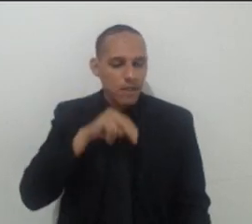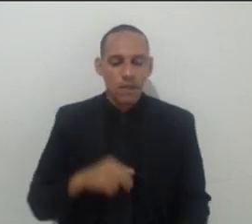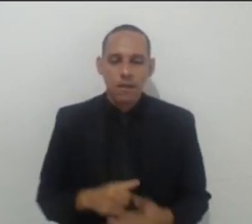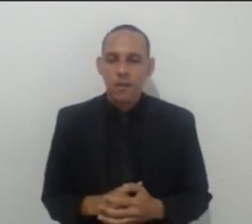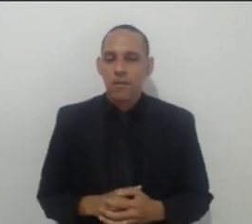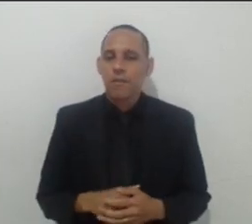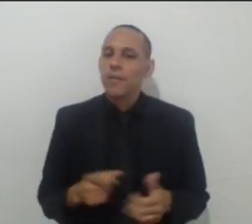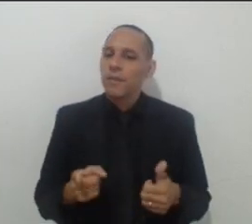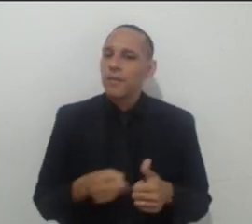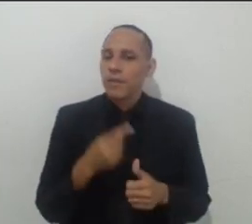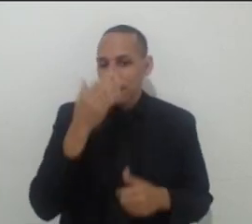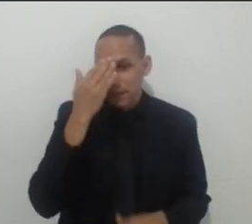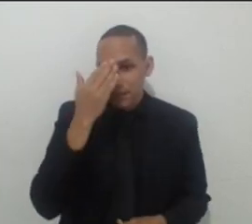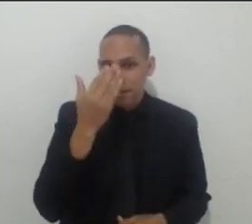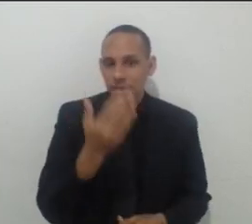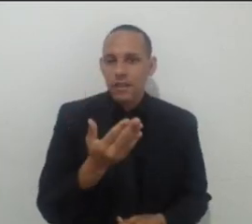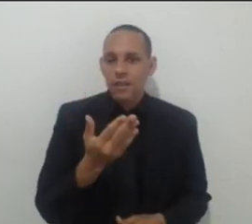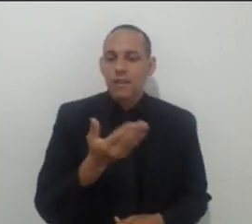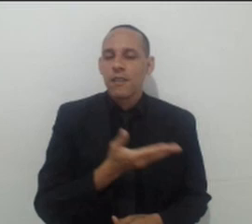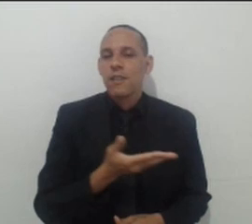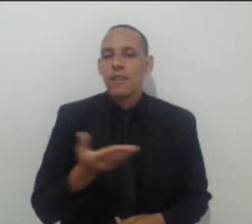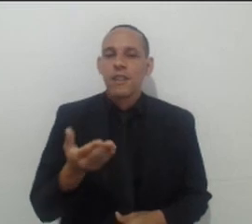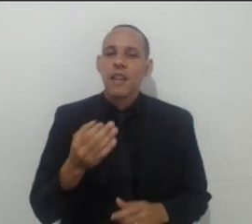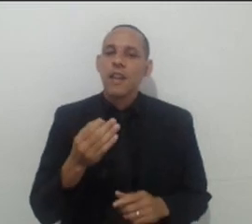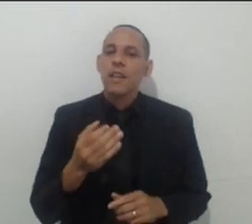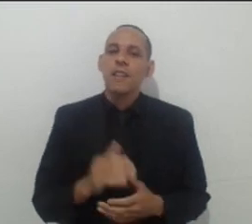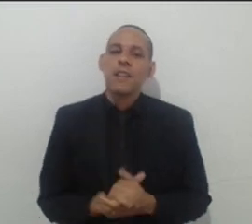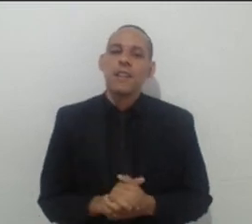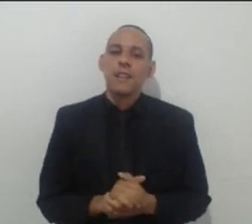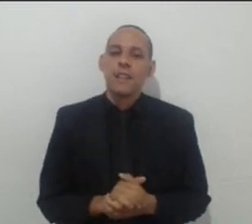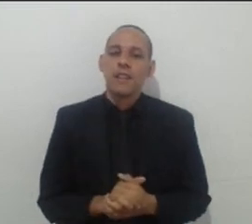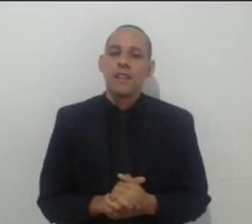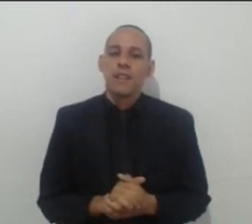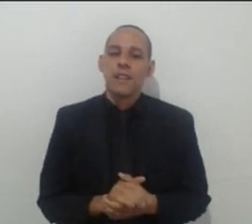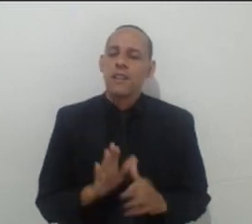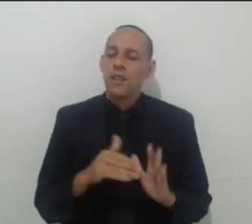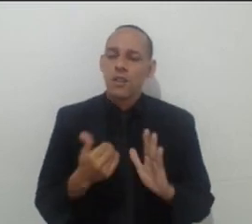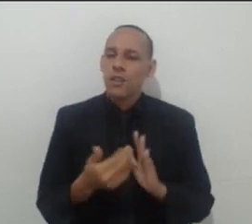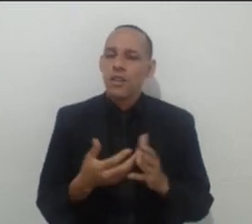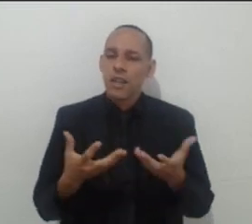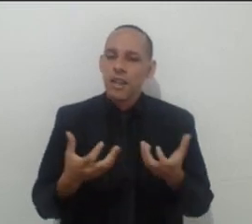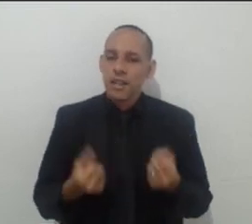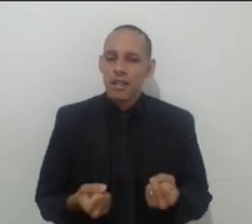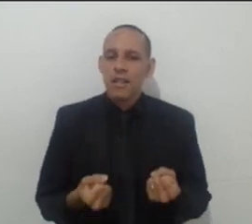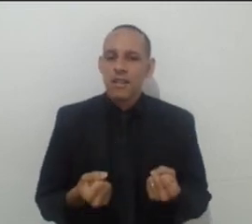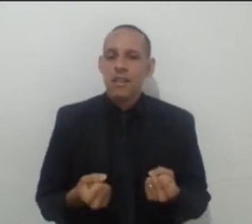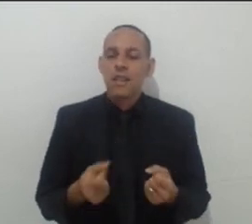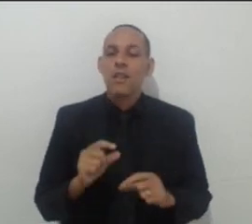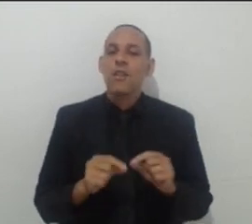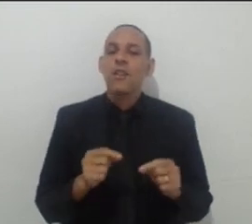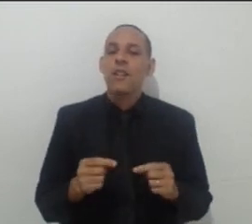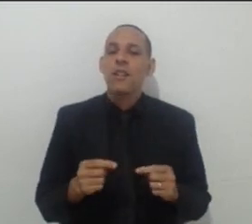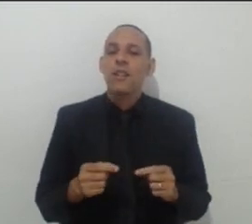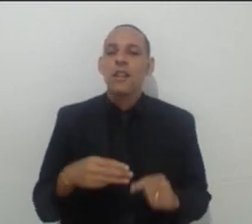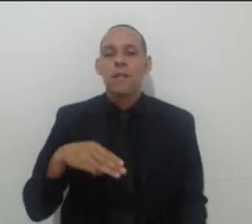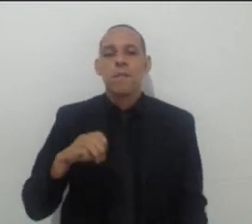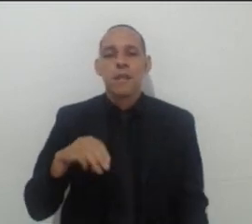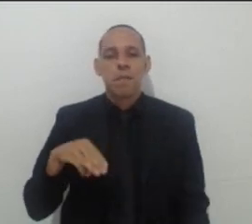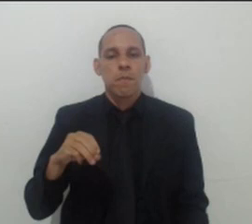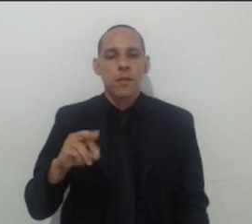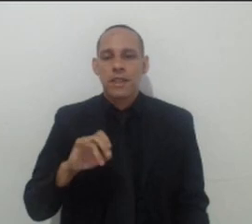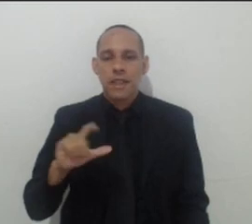Primeiramente, eu queria agradecer a gentileza de todos os embargadores que puderam receber meus memoriais, né? Isso ajuda muito na compreensão e